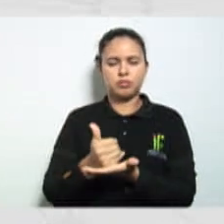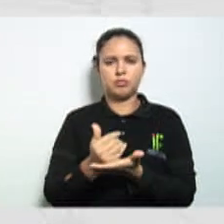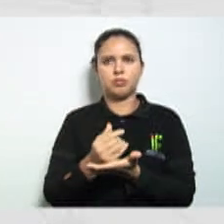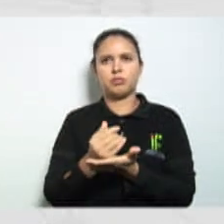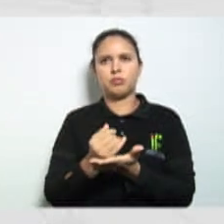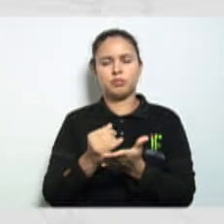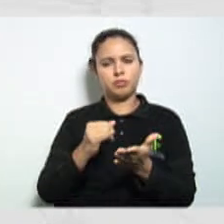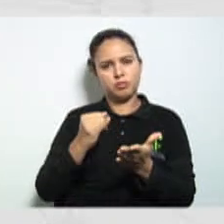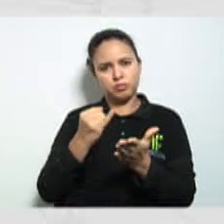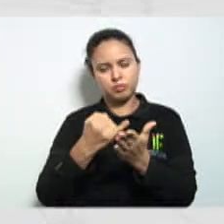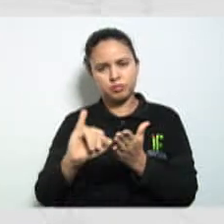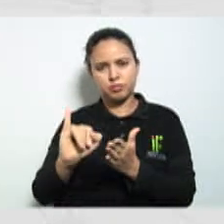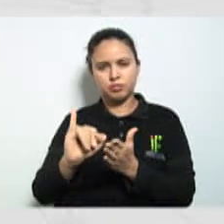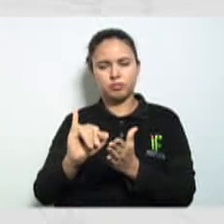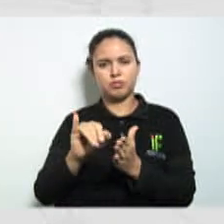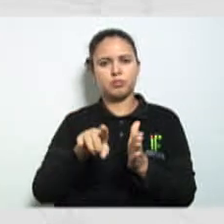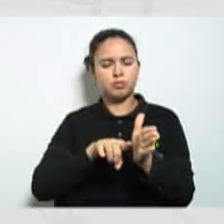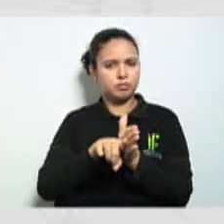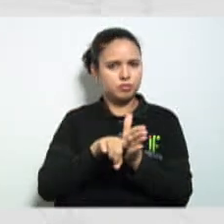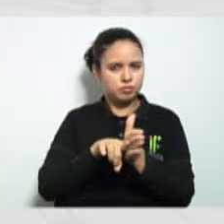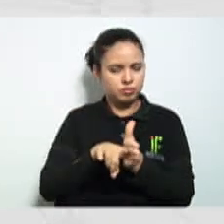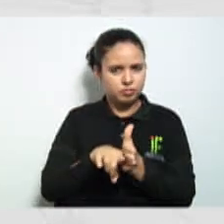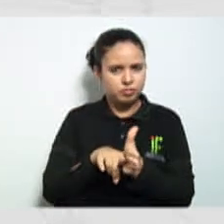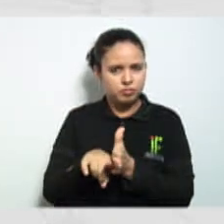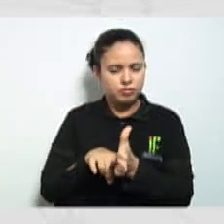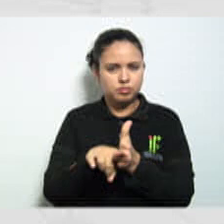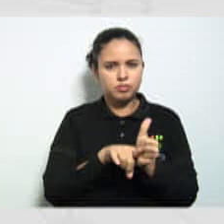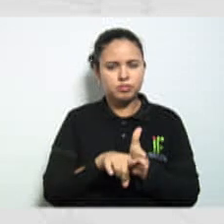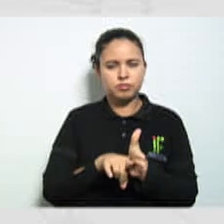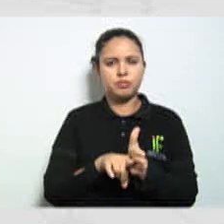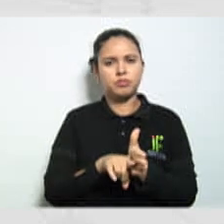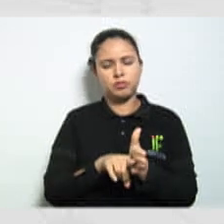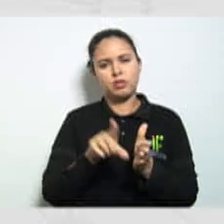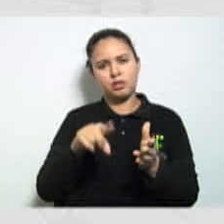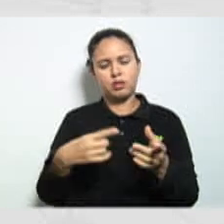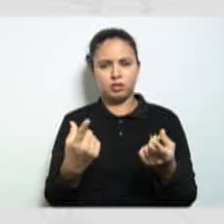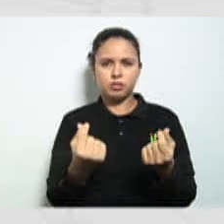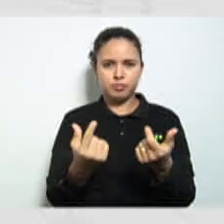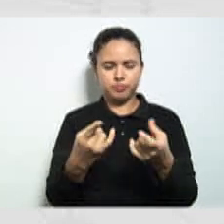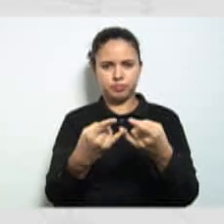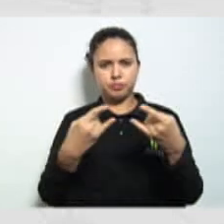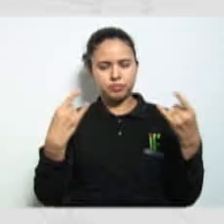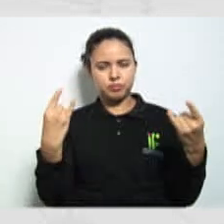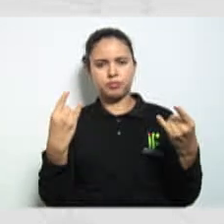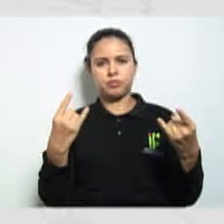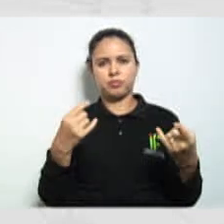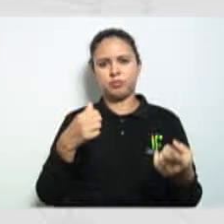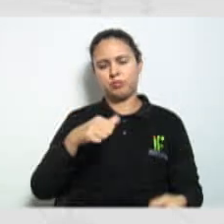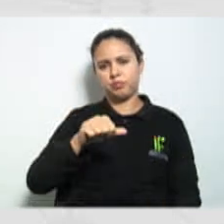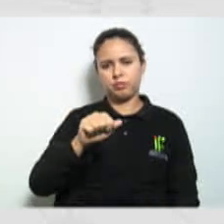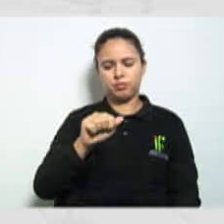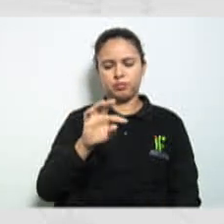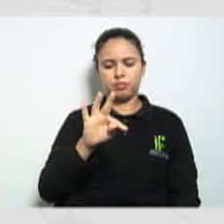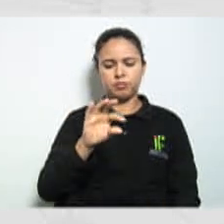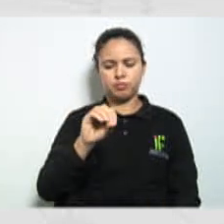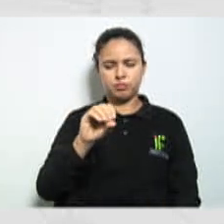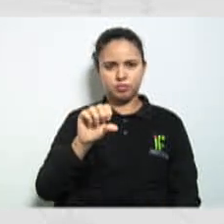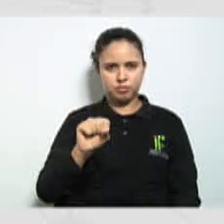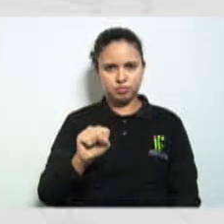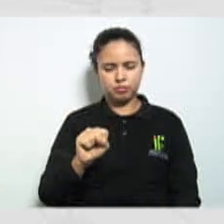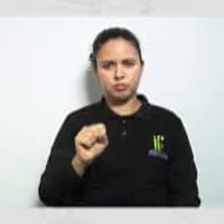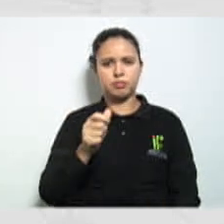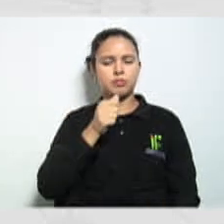pessoa jurídica pelo lucro real dos atos não cooperativos.